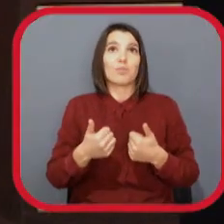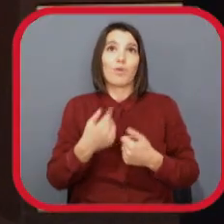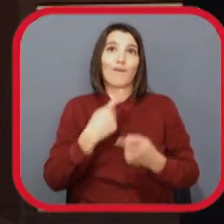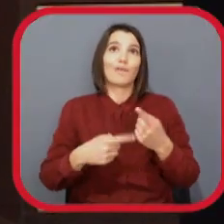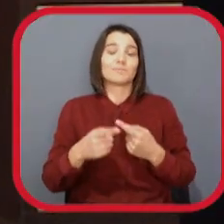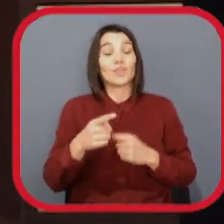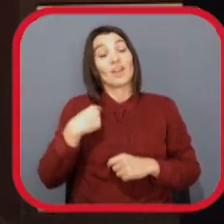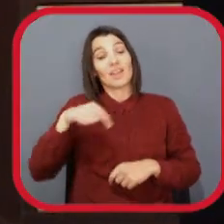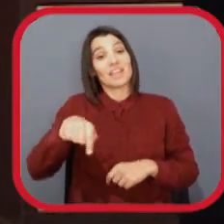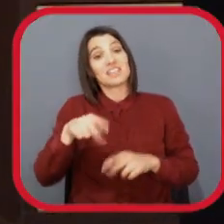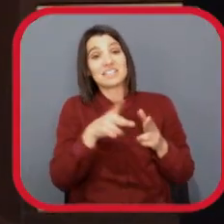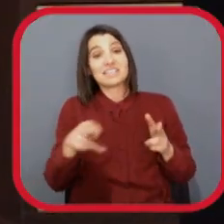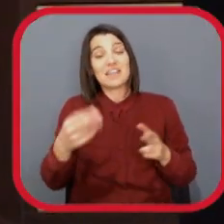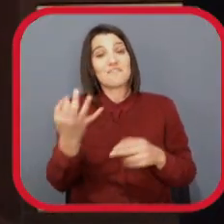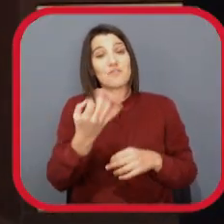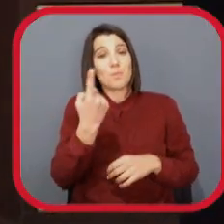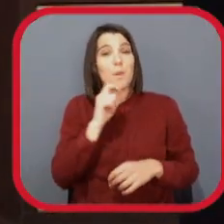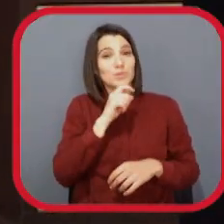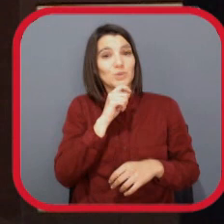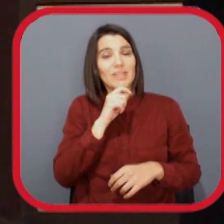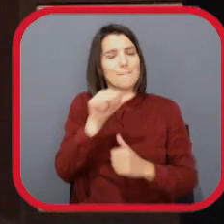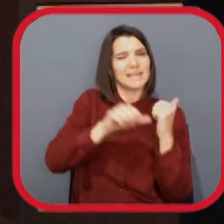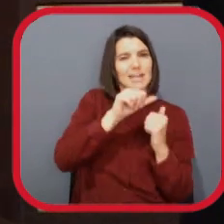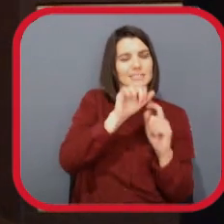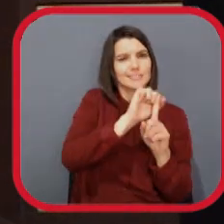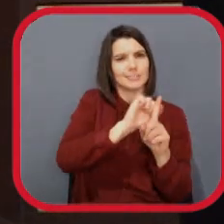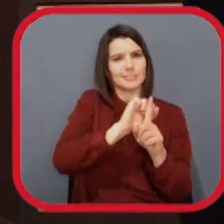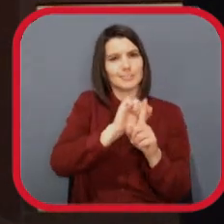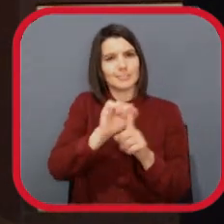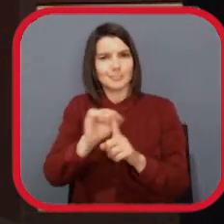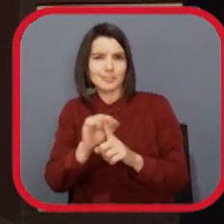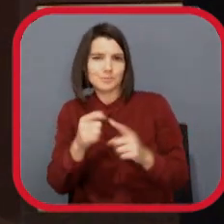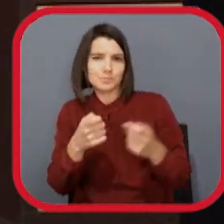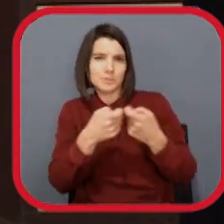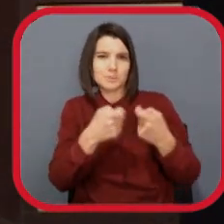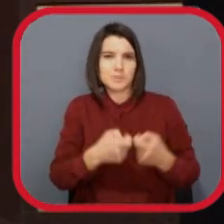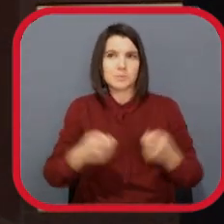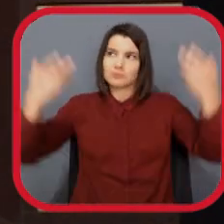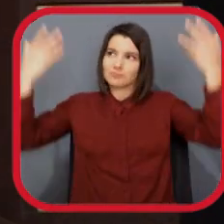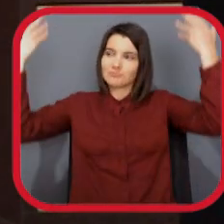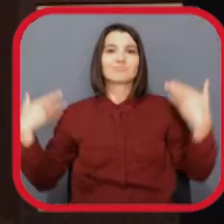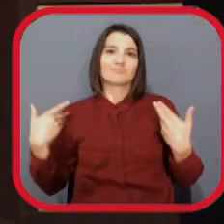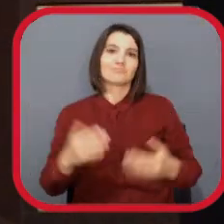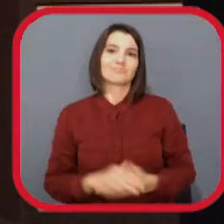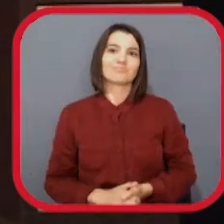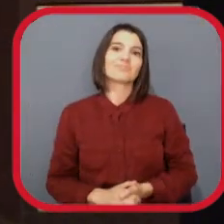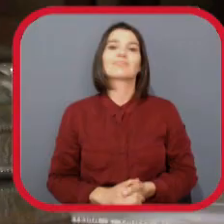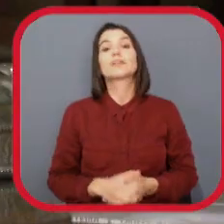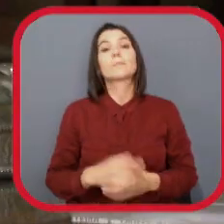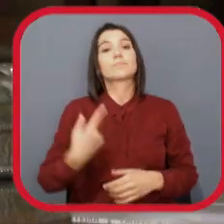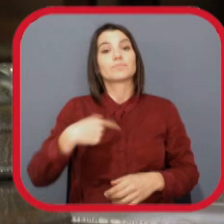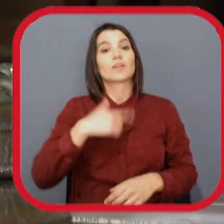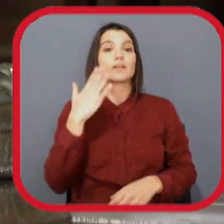bom podermos voltar, e no conto também até tive um bocado essa oportunidade, voltar atrás para afinar as cenas aos decors